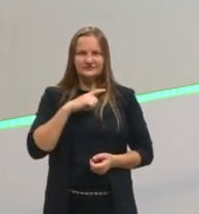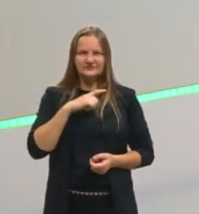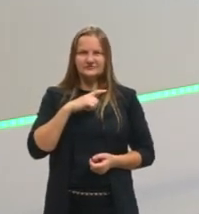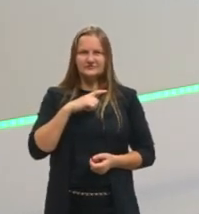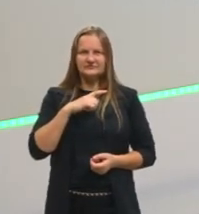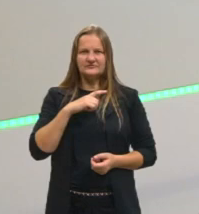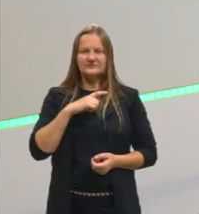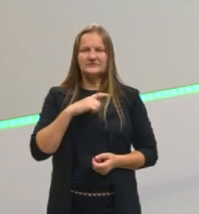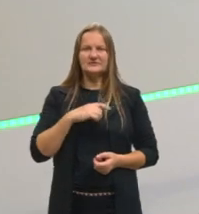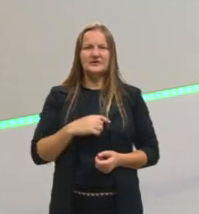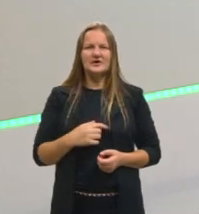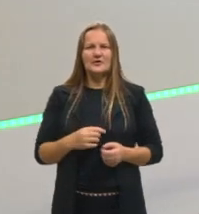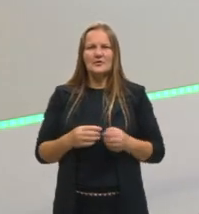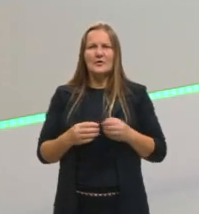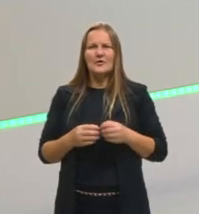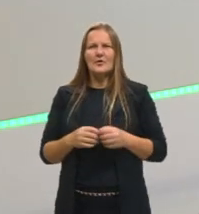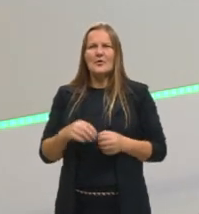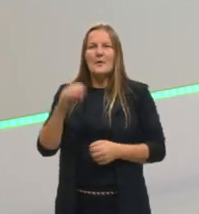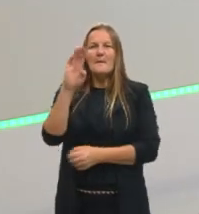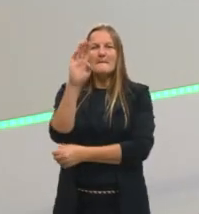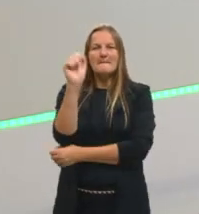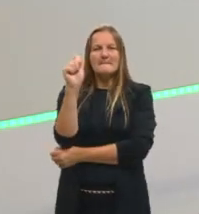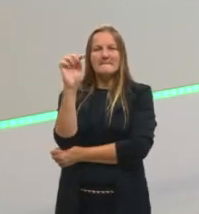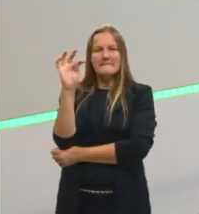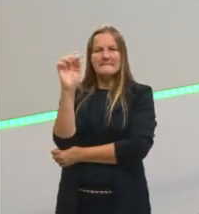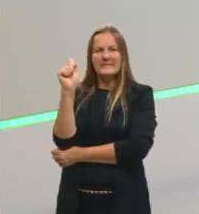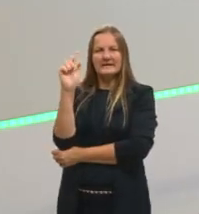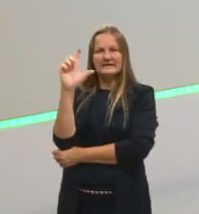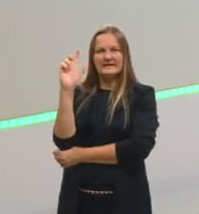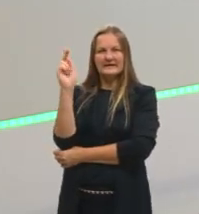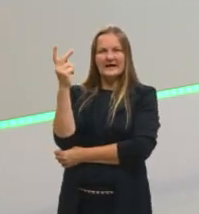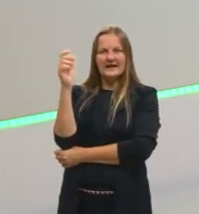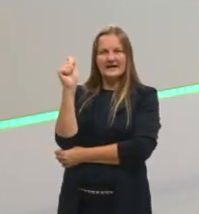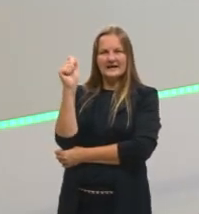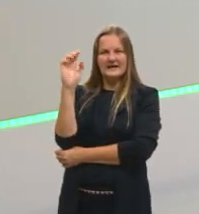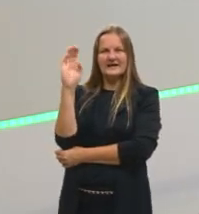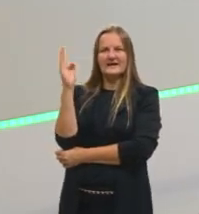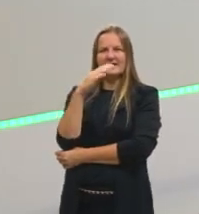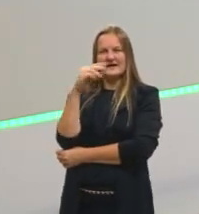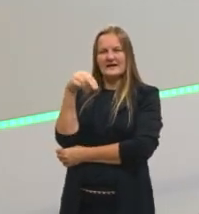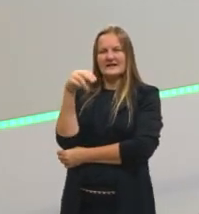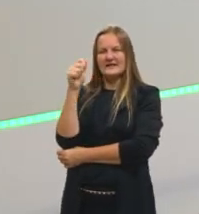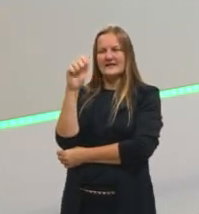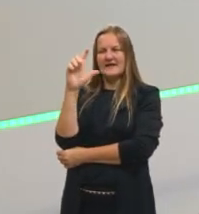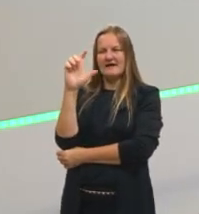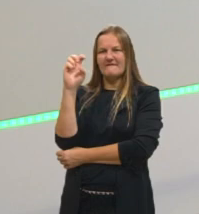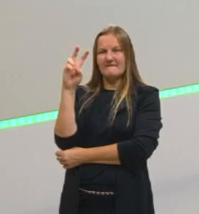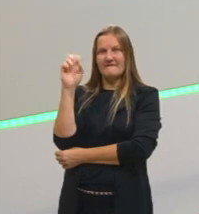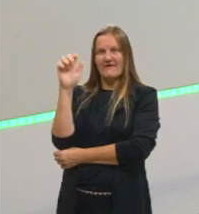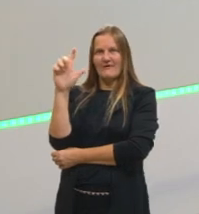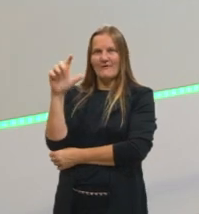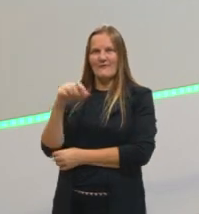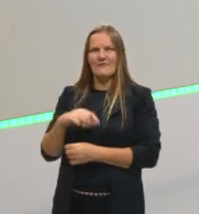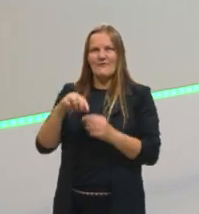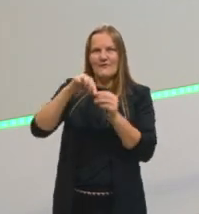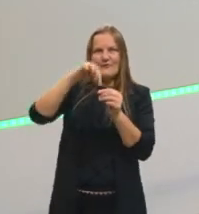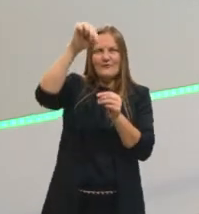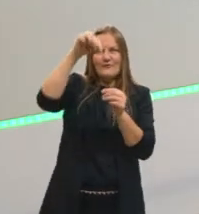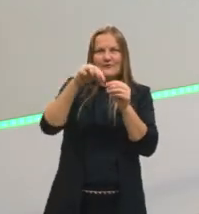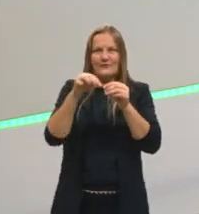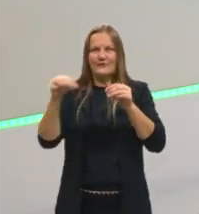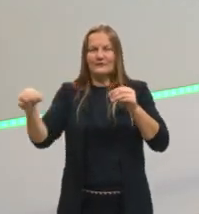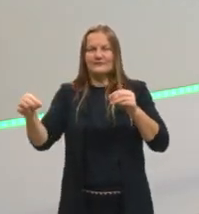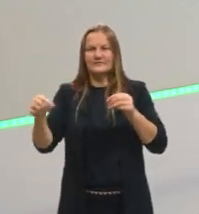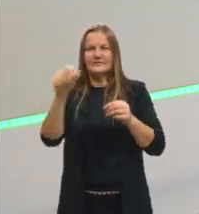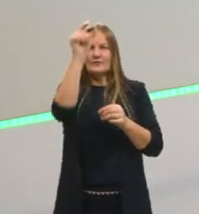jogar batalha naval né porque o batalha naval eu botava né uma linha e uma coluna só que em vez de o chamar de Lin coluna vou chamar de